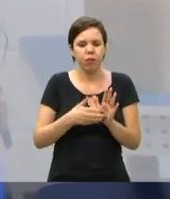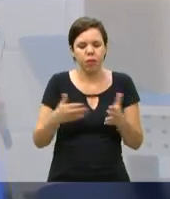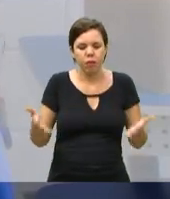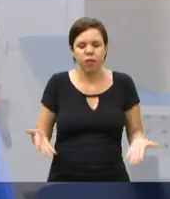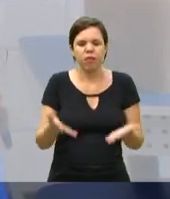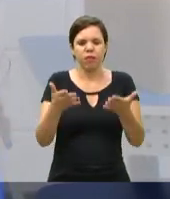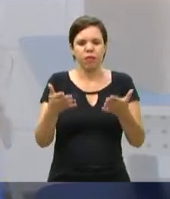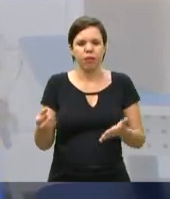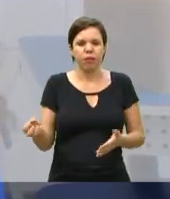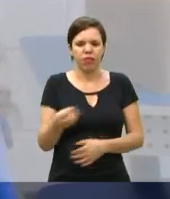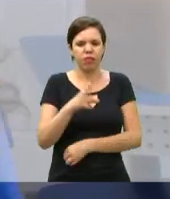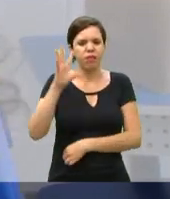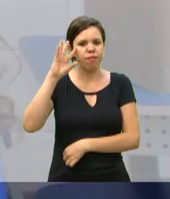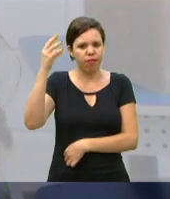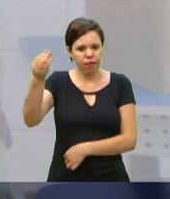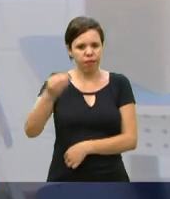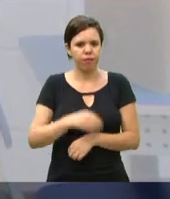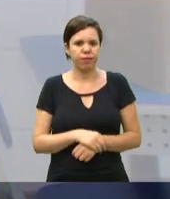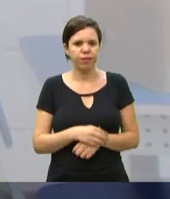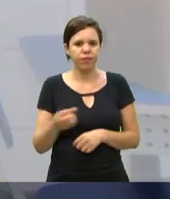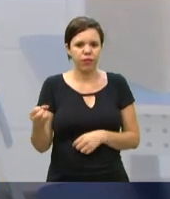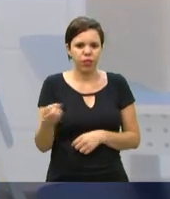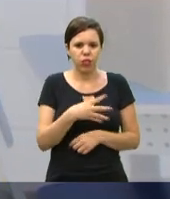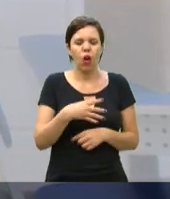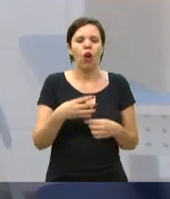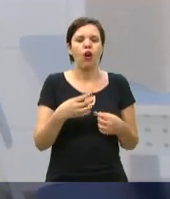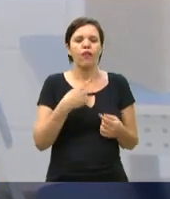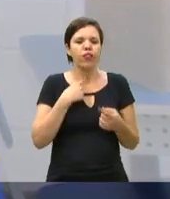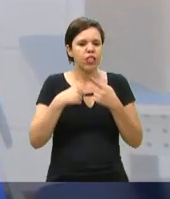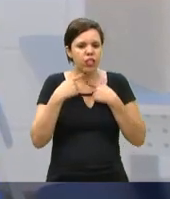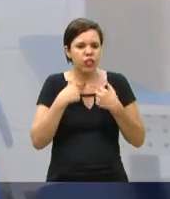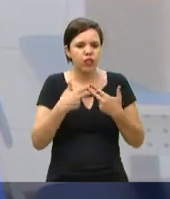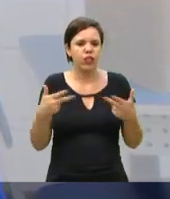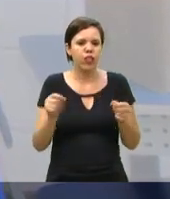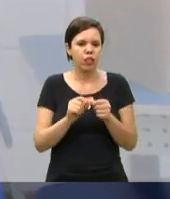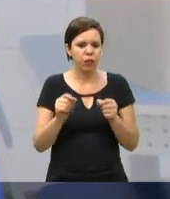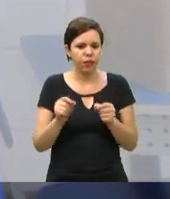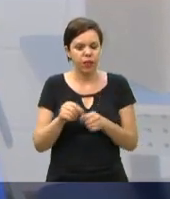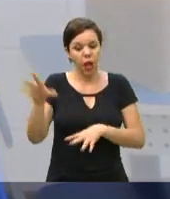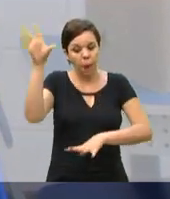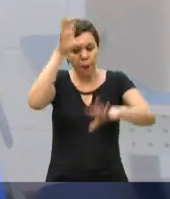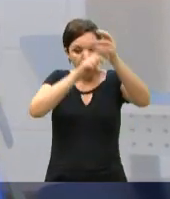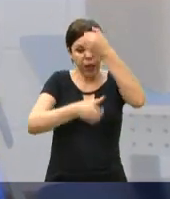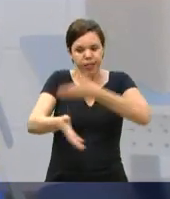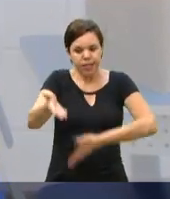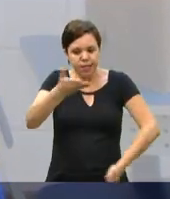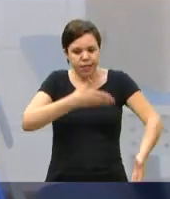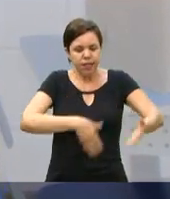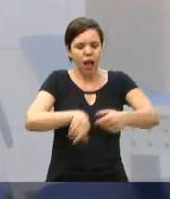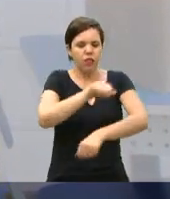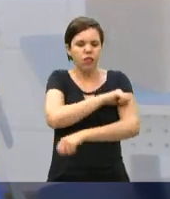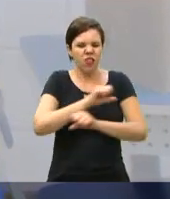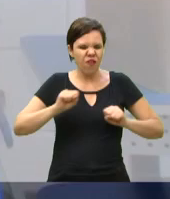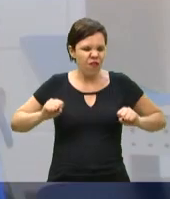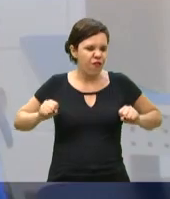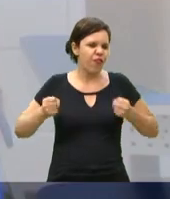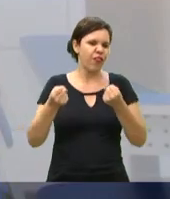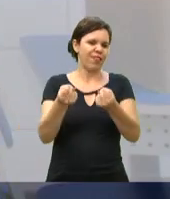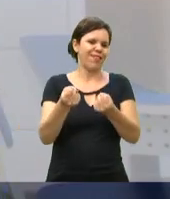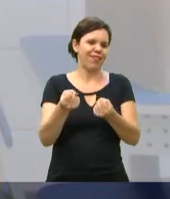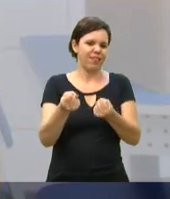proporcionar novos conhecimentos, novos interesses, para que essa aprendizagem se fortaleça de uma